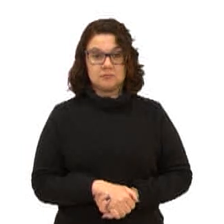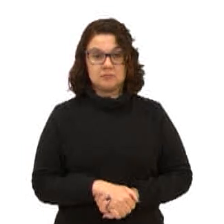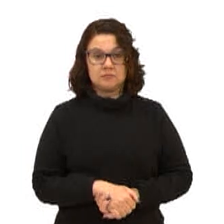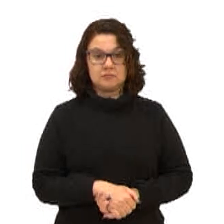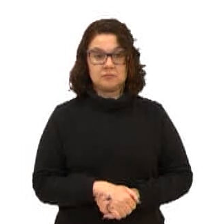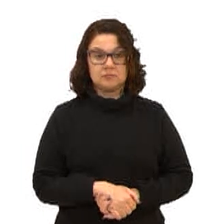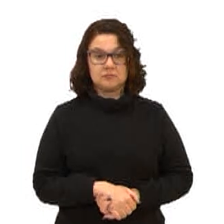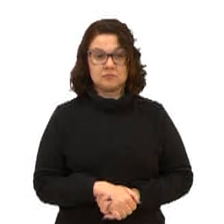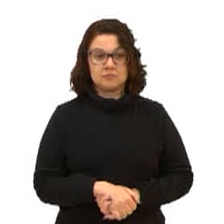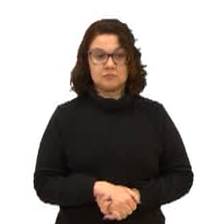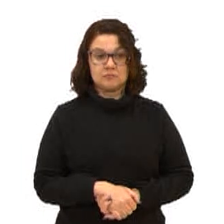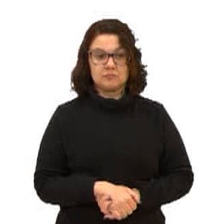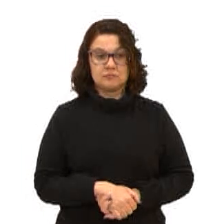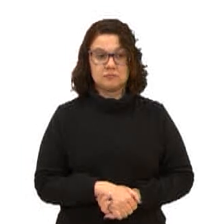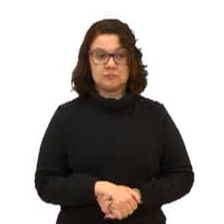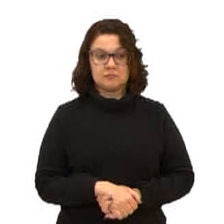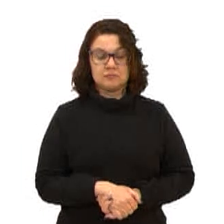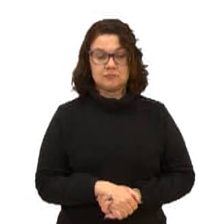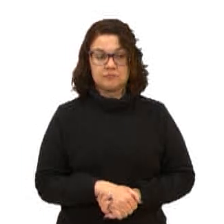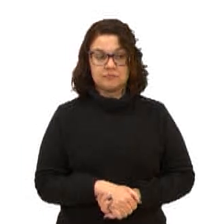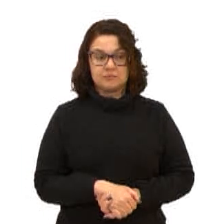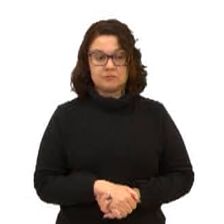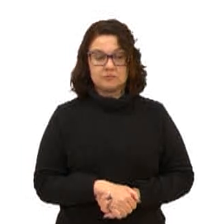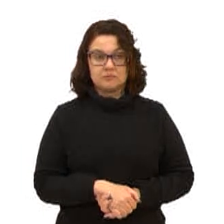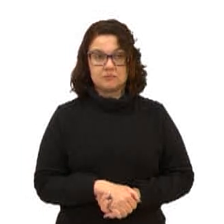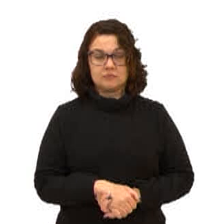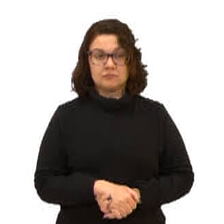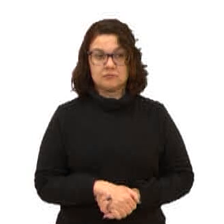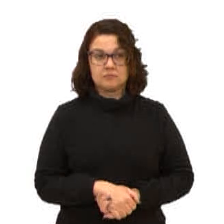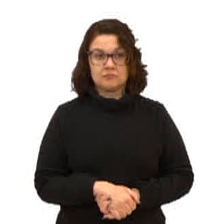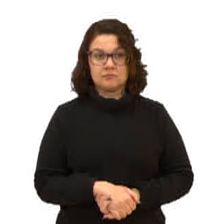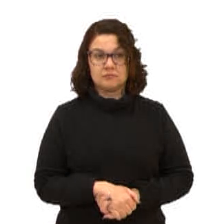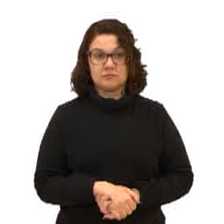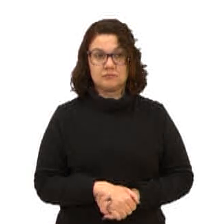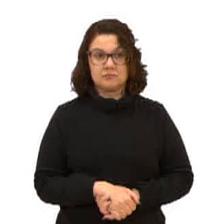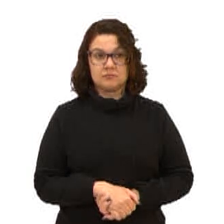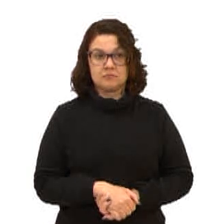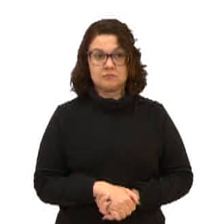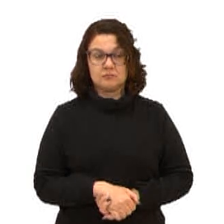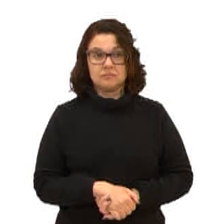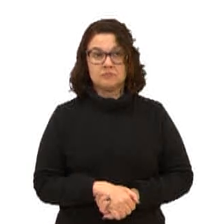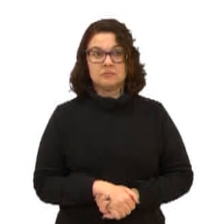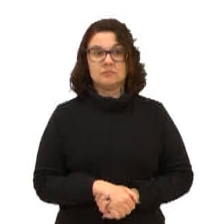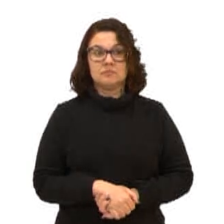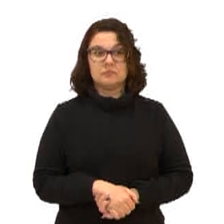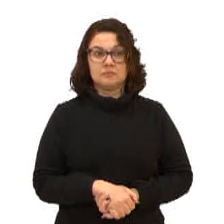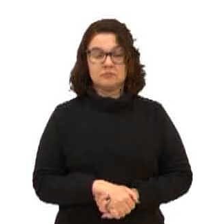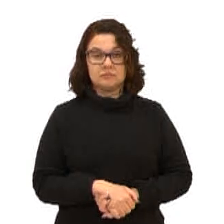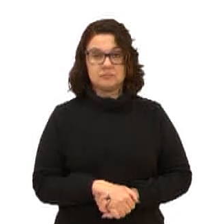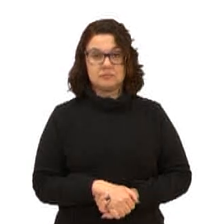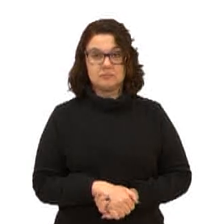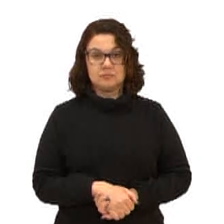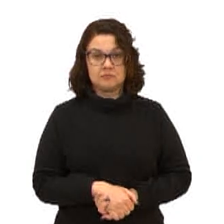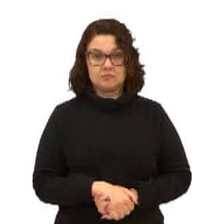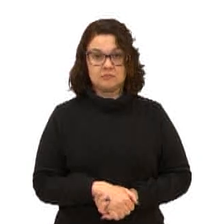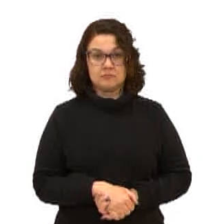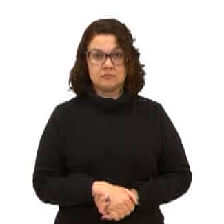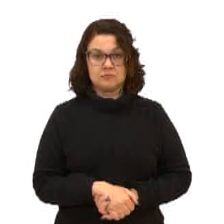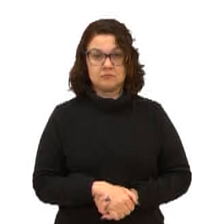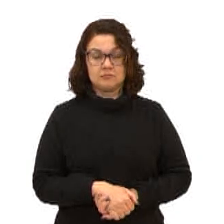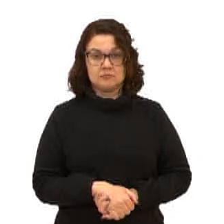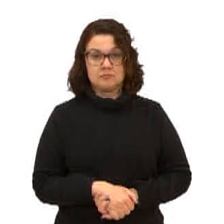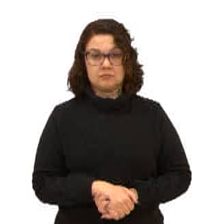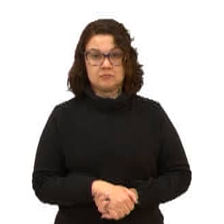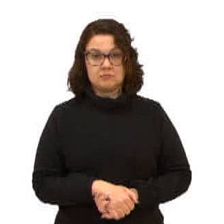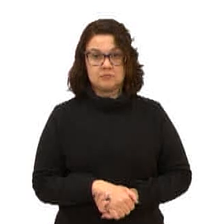que, además, sepa dar um bom uso à tecnologia, pode lograr sua independência econômica e ser altamente competitivo